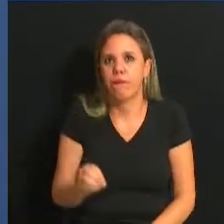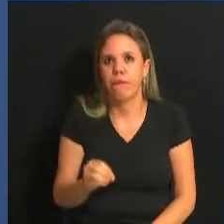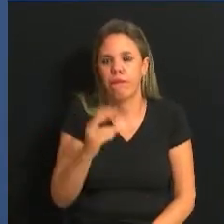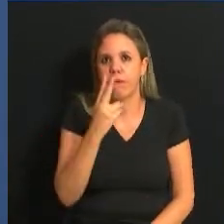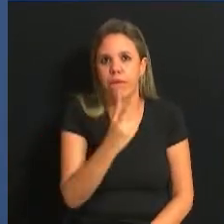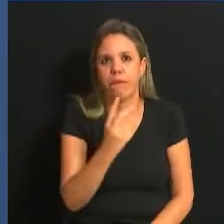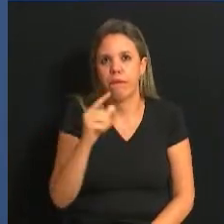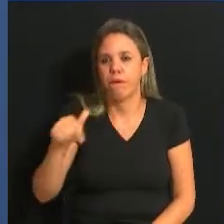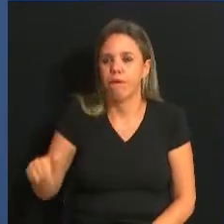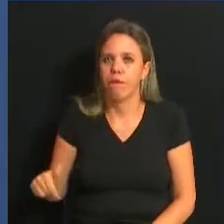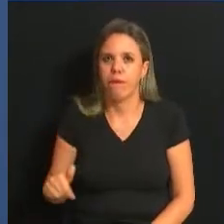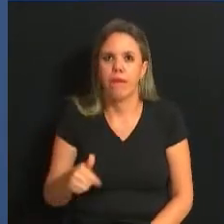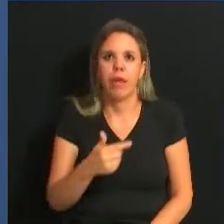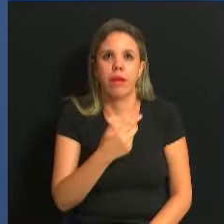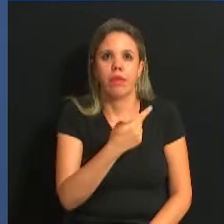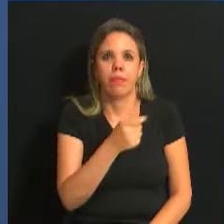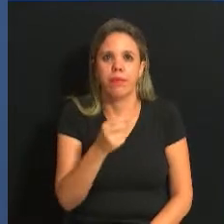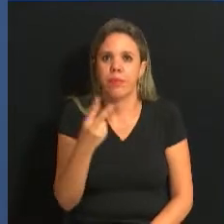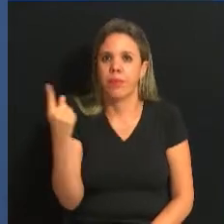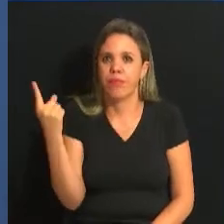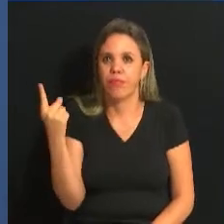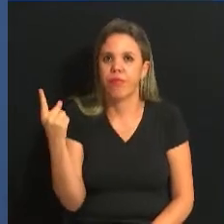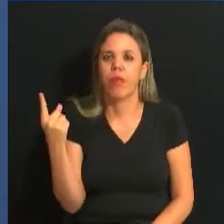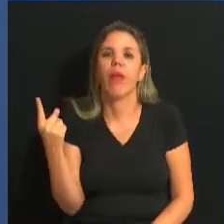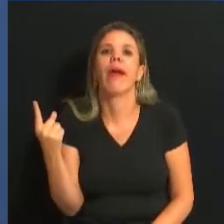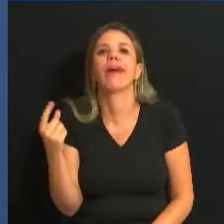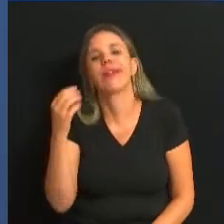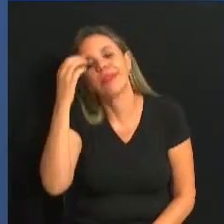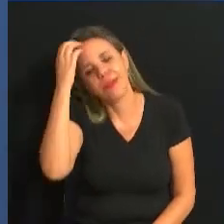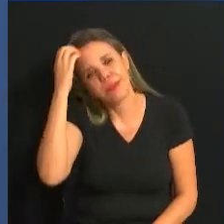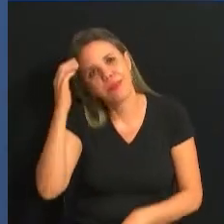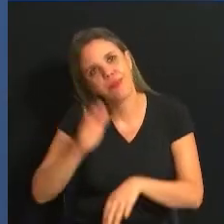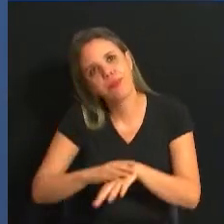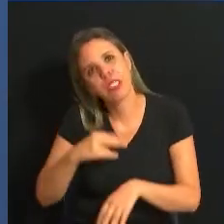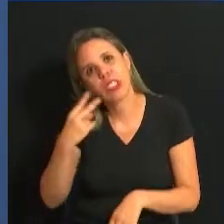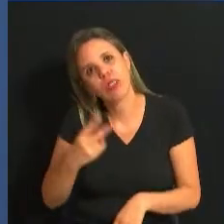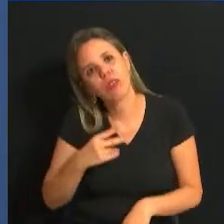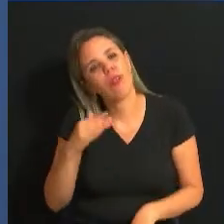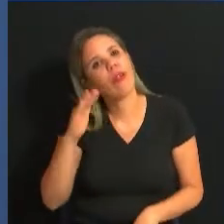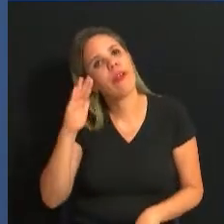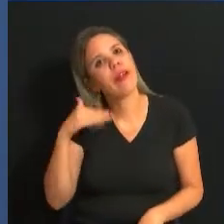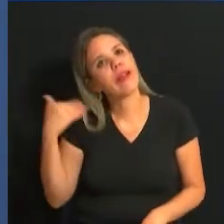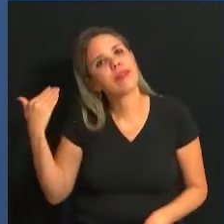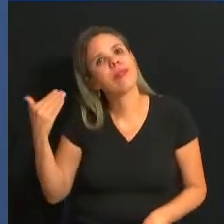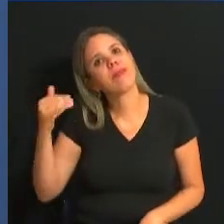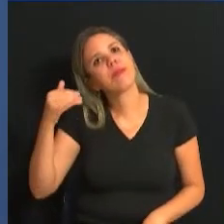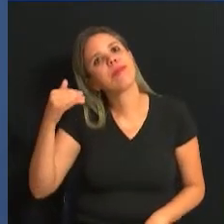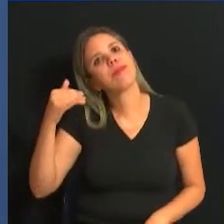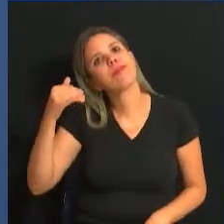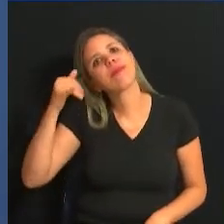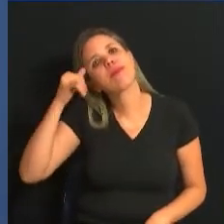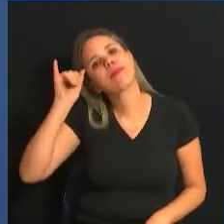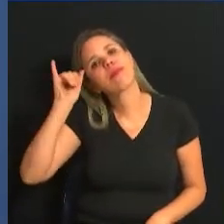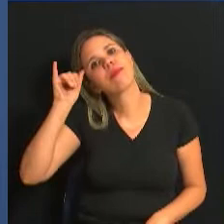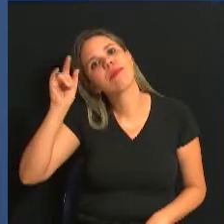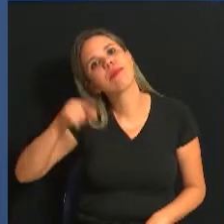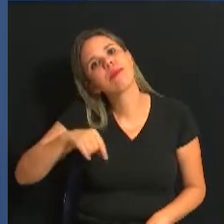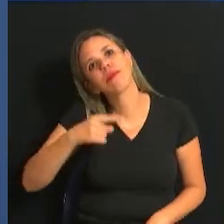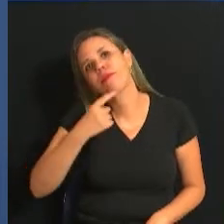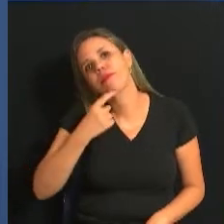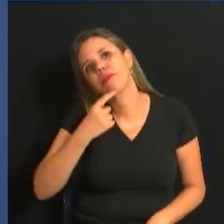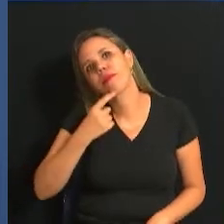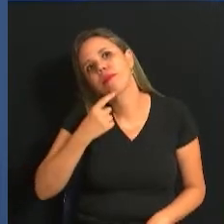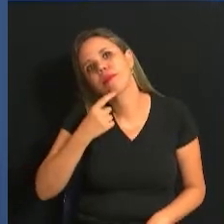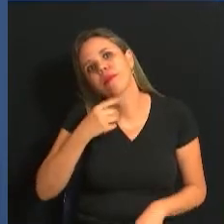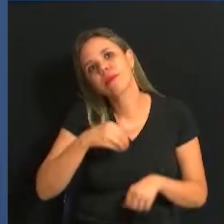217 de 2021, de autoria dos vereadores Mariana Conte e Paulo Búfalo, é para que Campinas